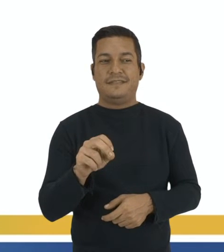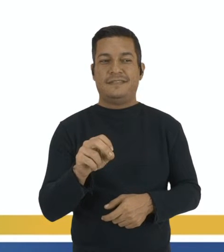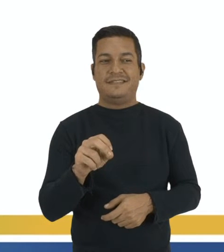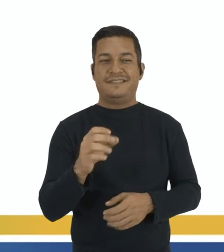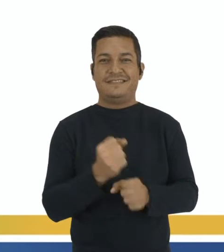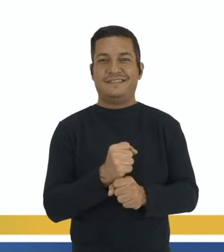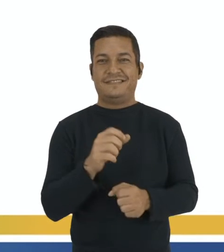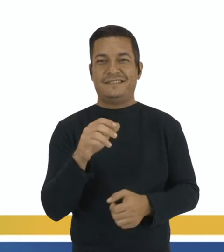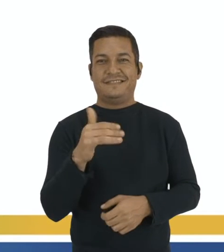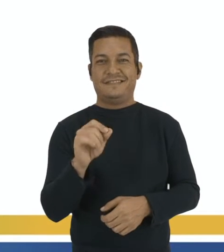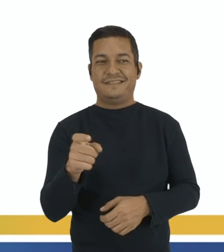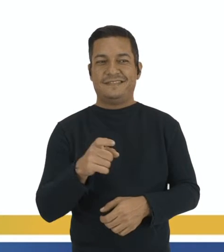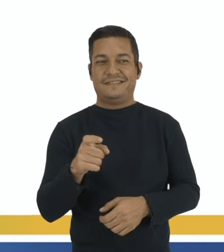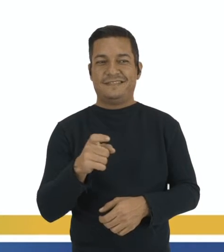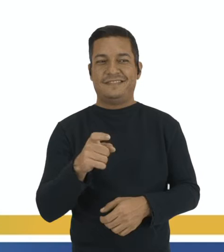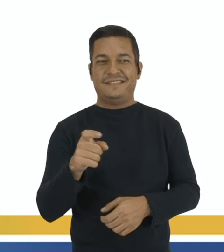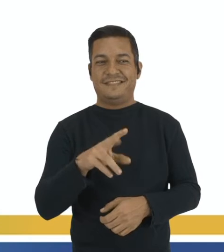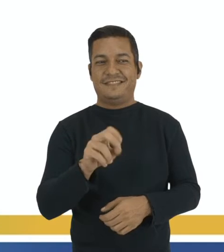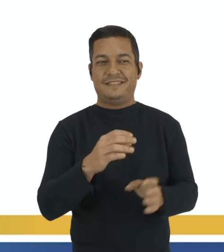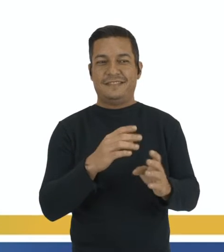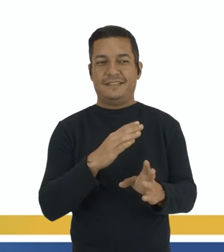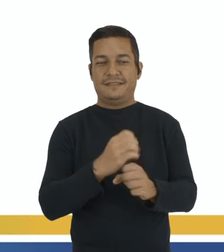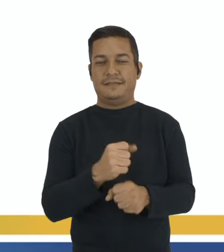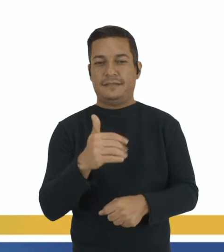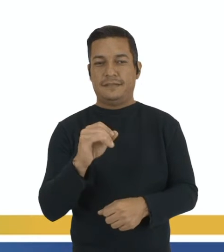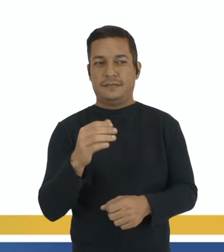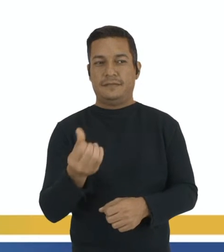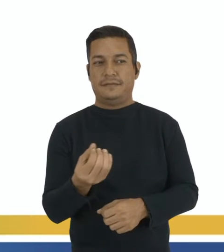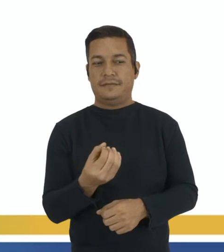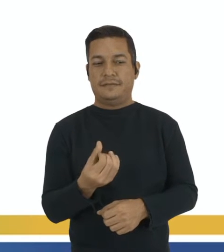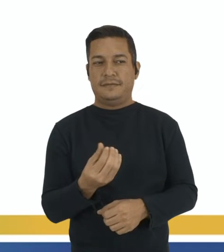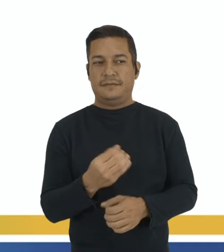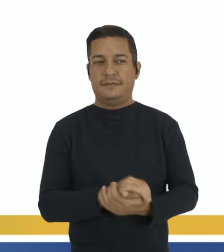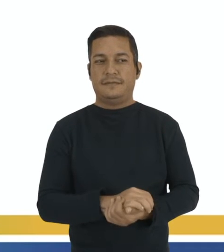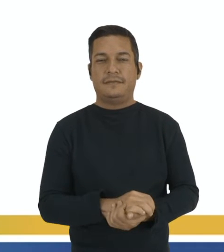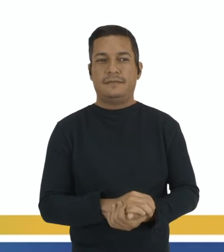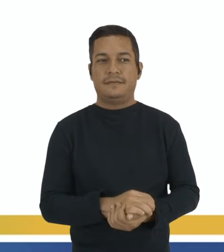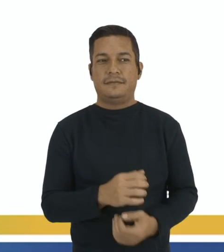com o 10, que é X. 50 mais 10, 60. Tudo bem? Então, vamos lá.